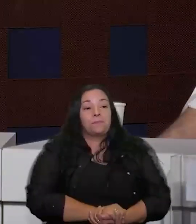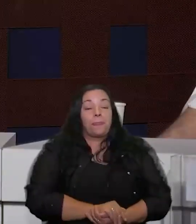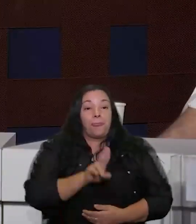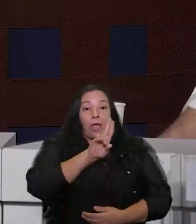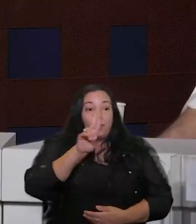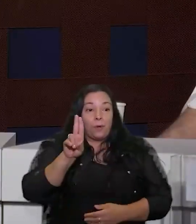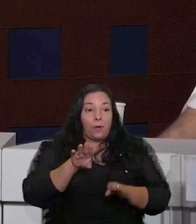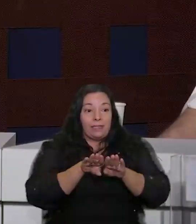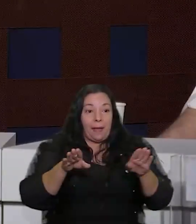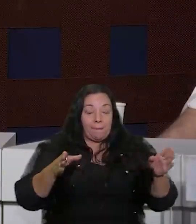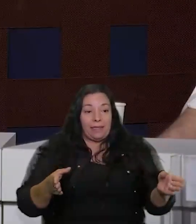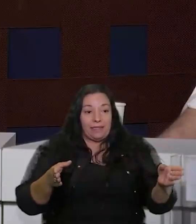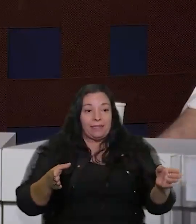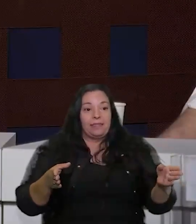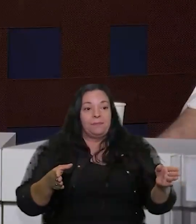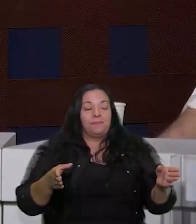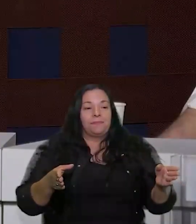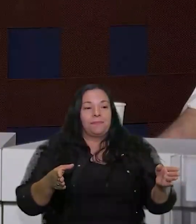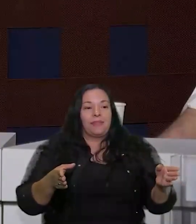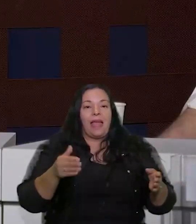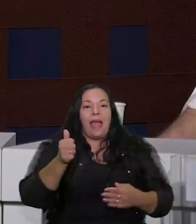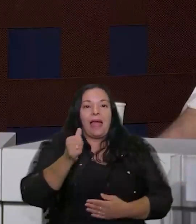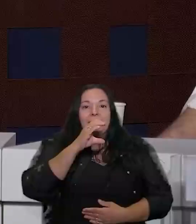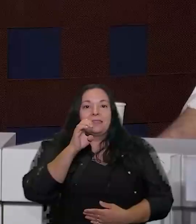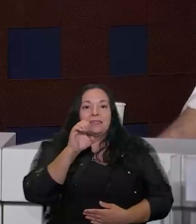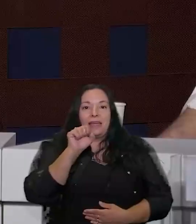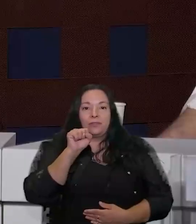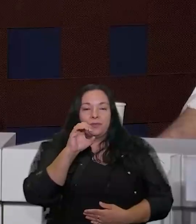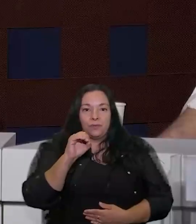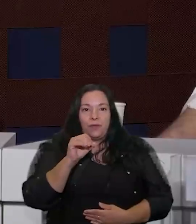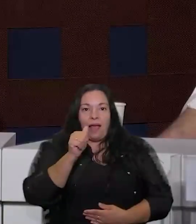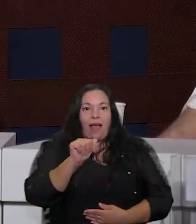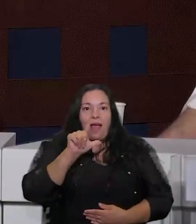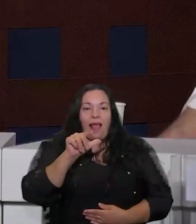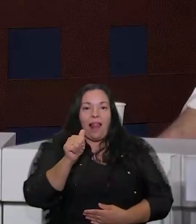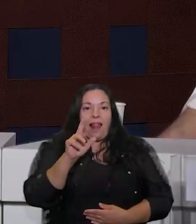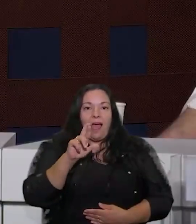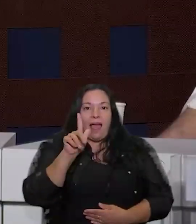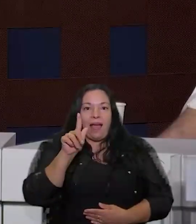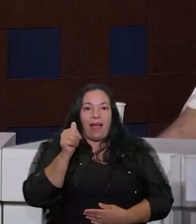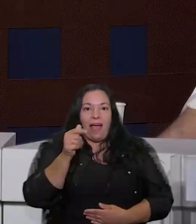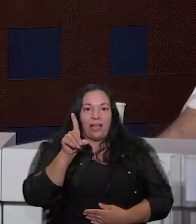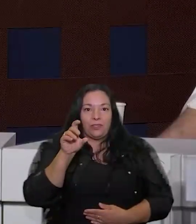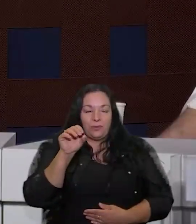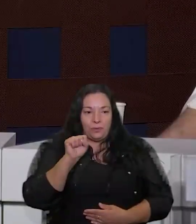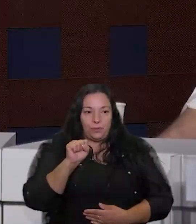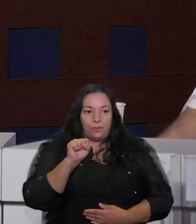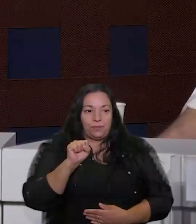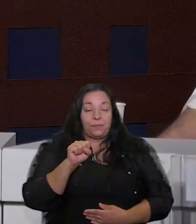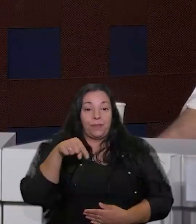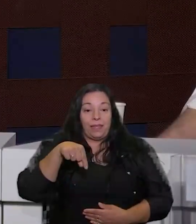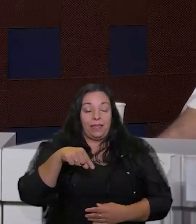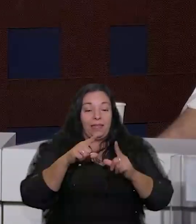da mesa, né, Acessos Alargados, como o Sérgio estava falando, eu fui uma das primeiras cotistas aqui da Universidade de